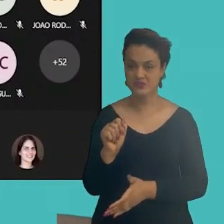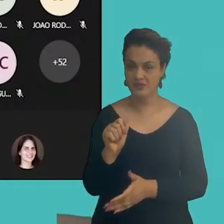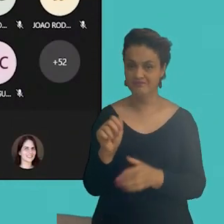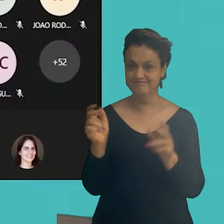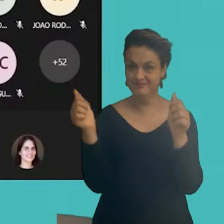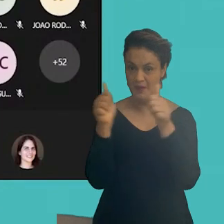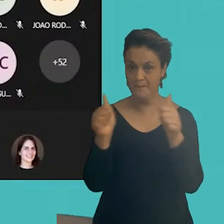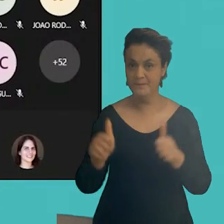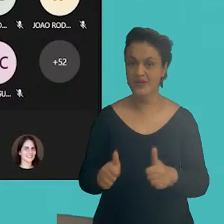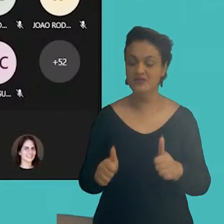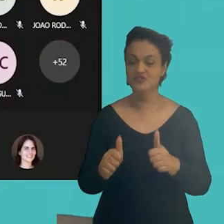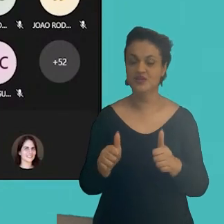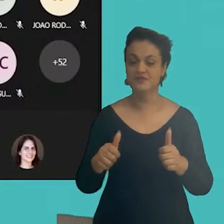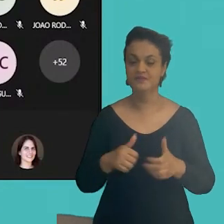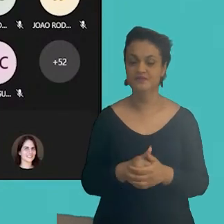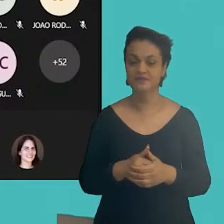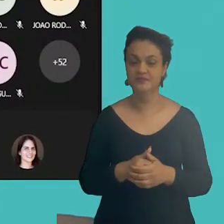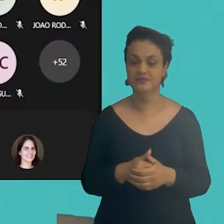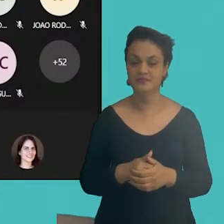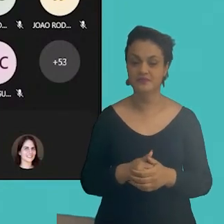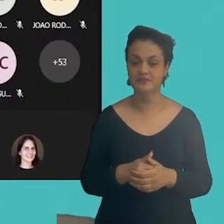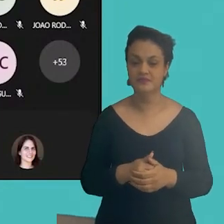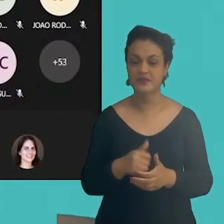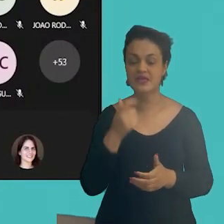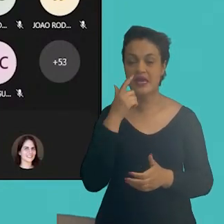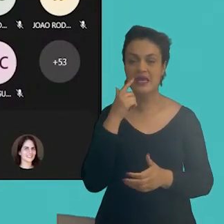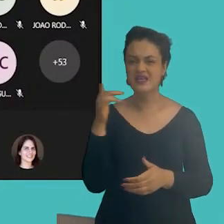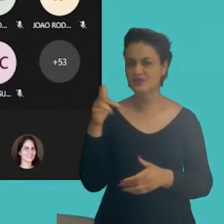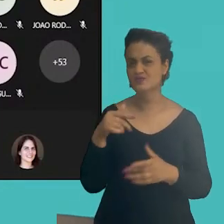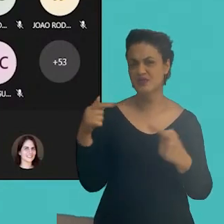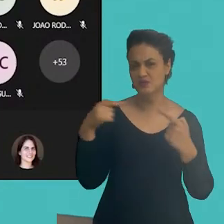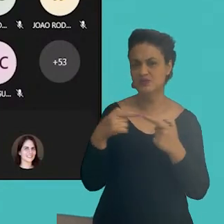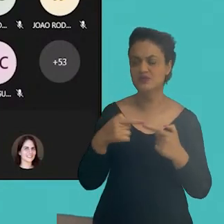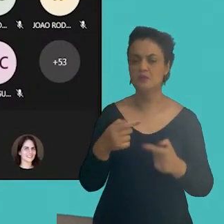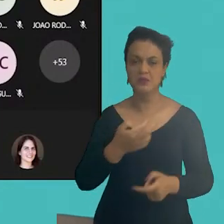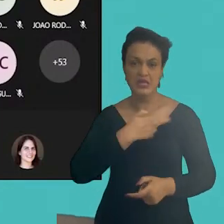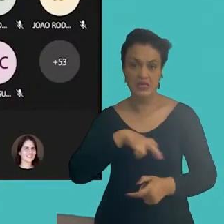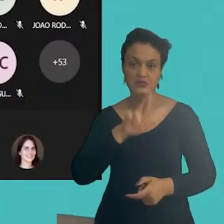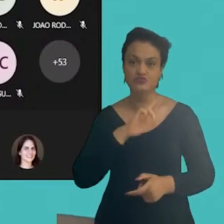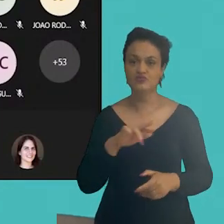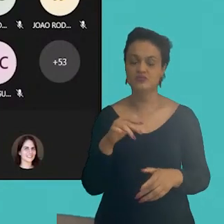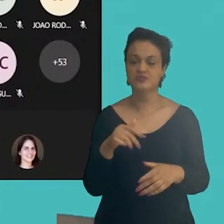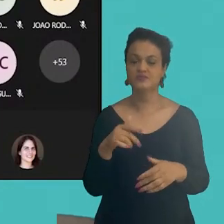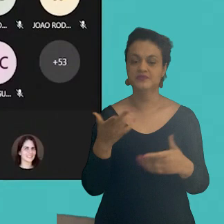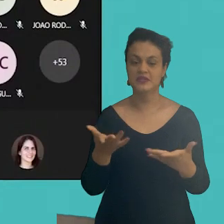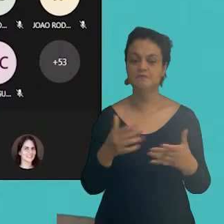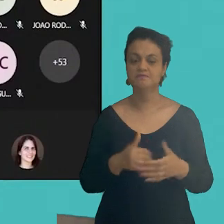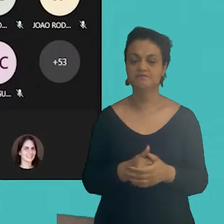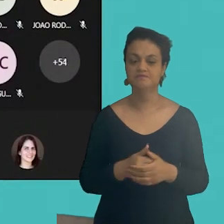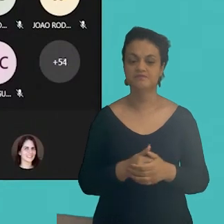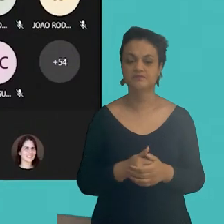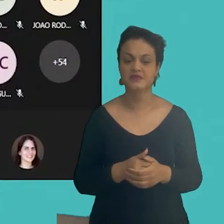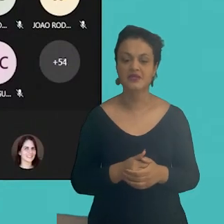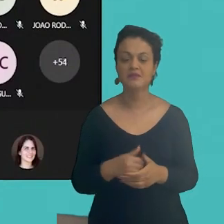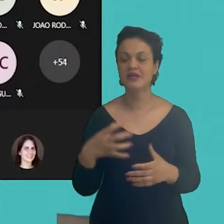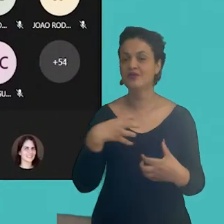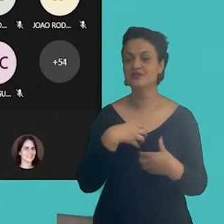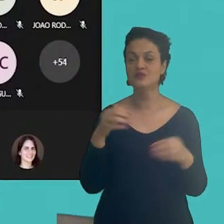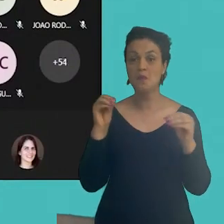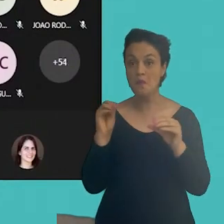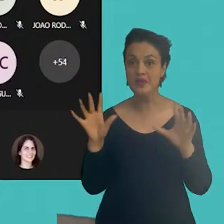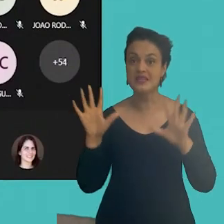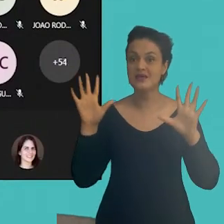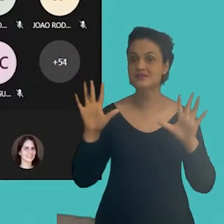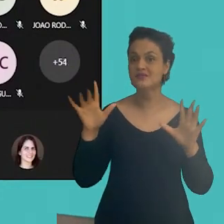atingiu a iluminação e voltou para tentar mostrar o seu caminho a fim de que ficássemos também iluminados, como será